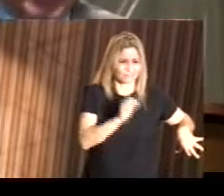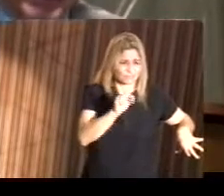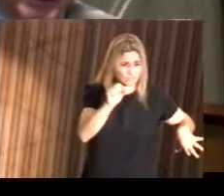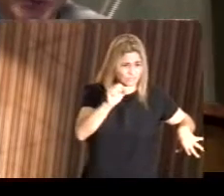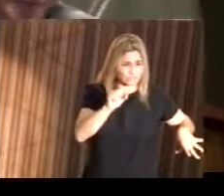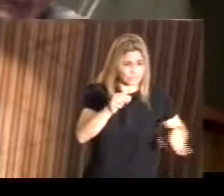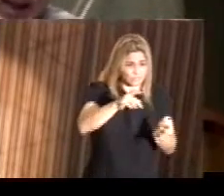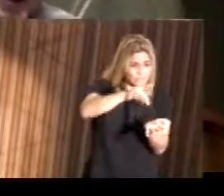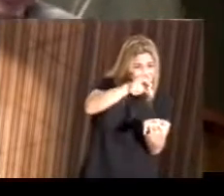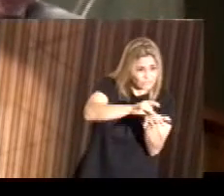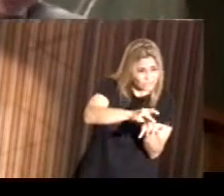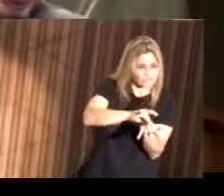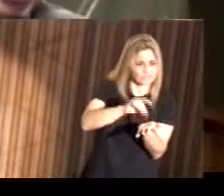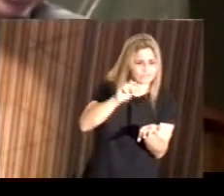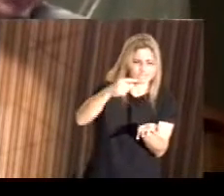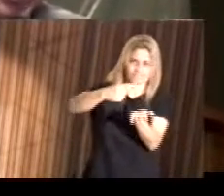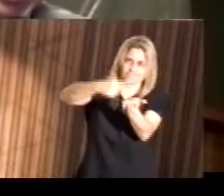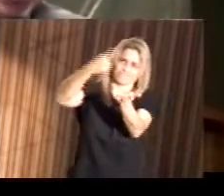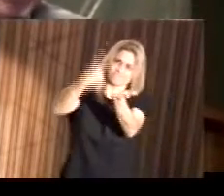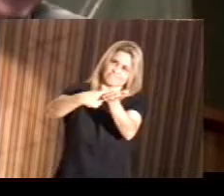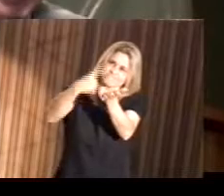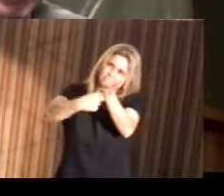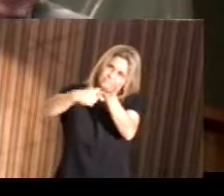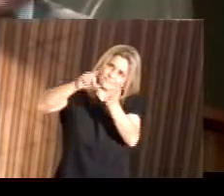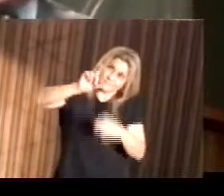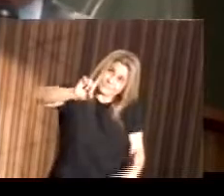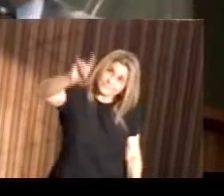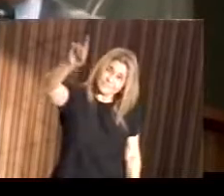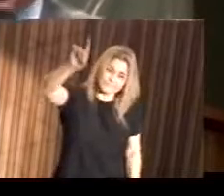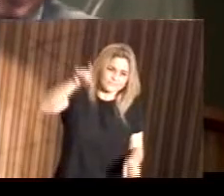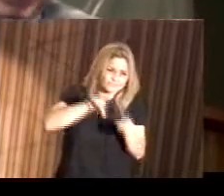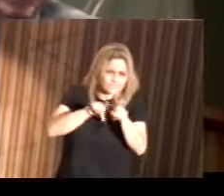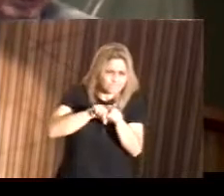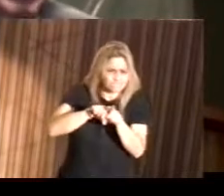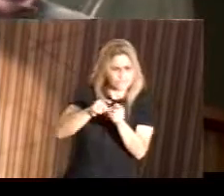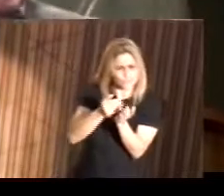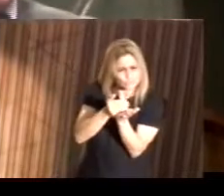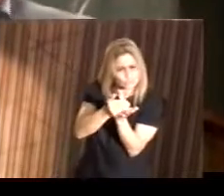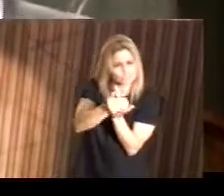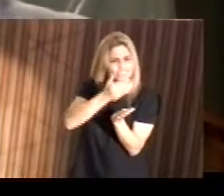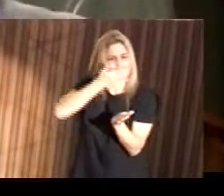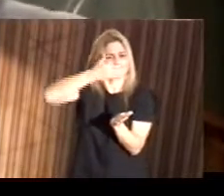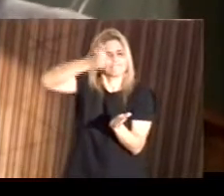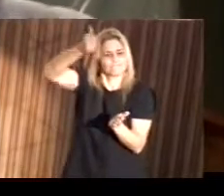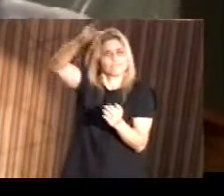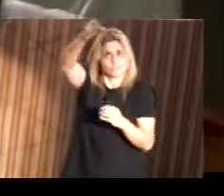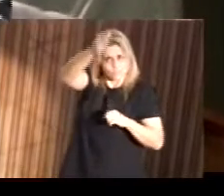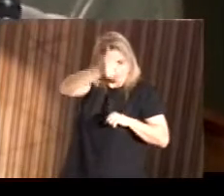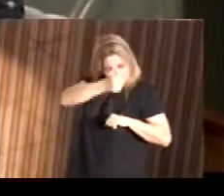que o verdadeiro pacto com o Senhor da sua vida tomasse o primeiro lugar.